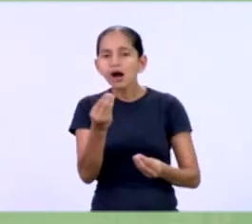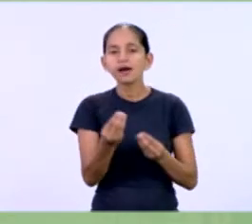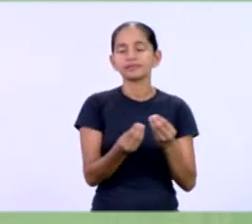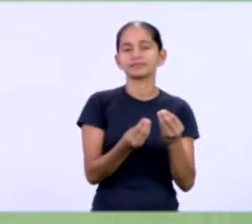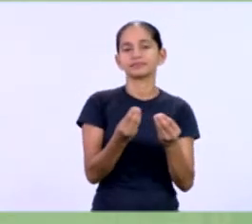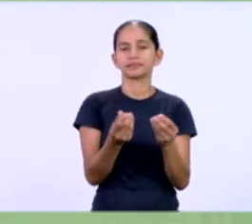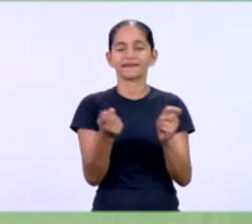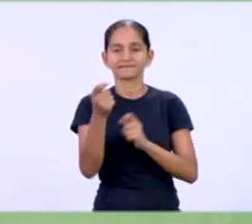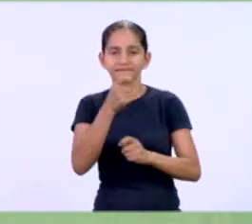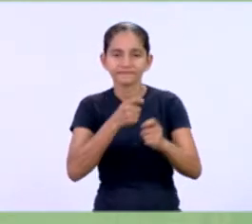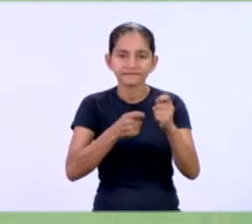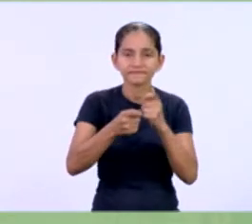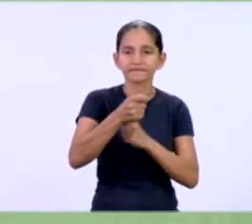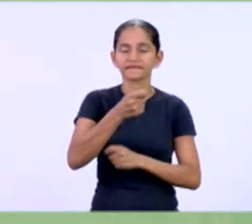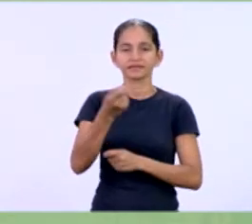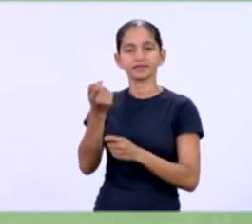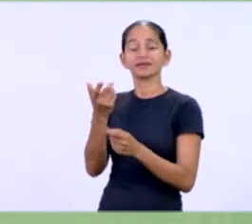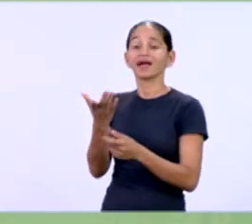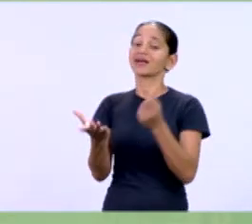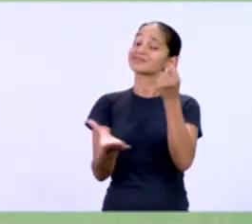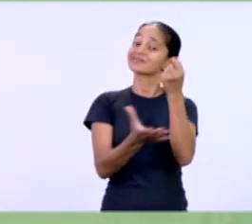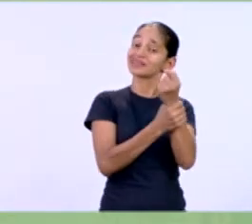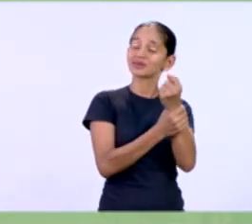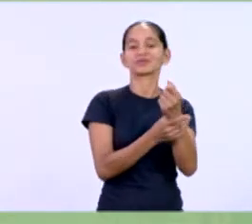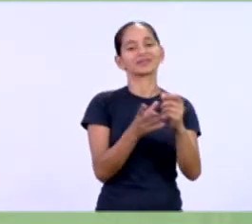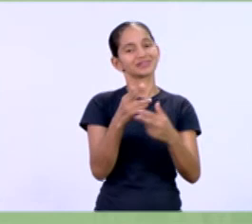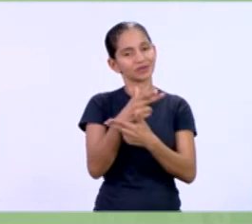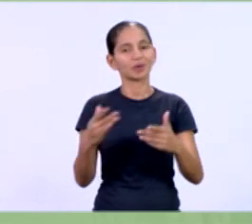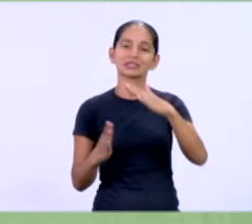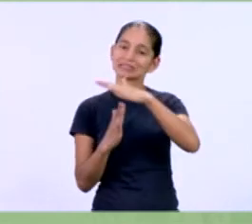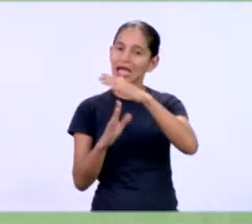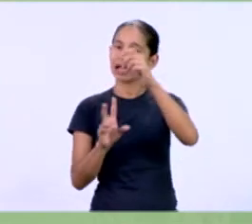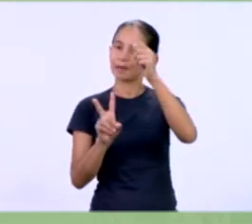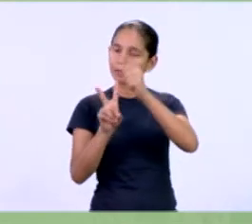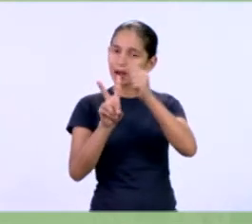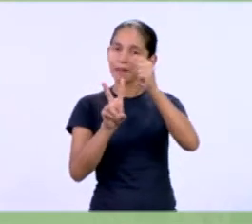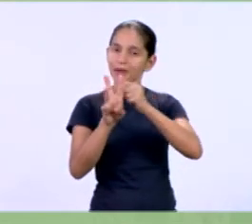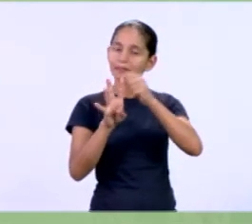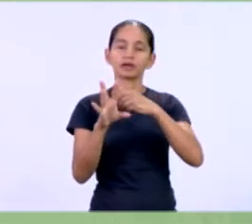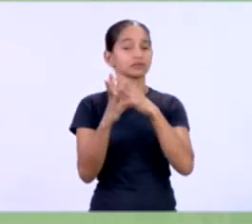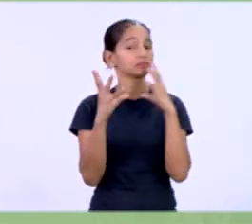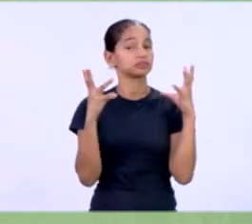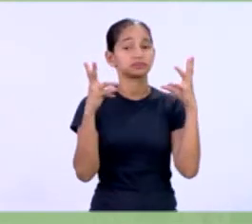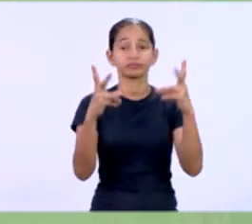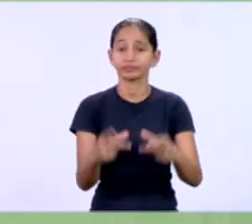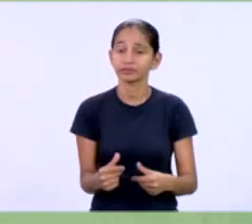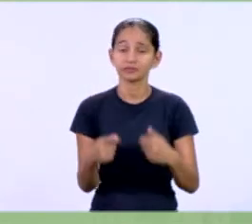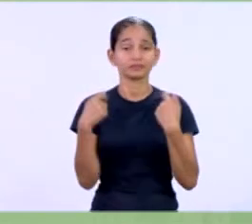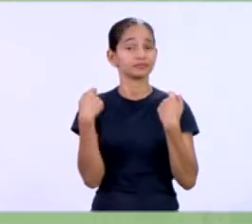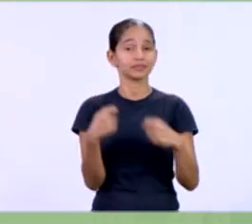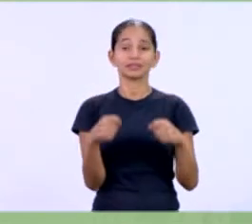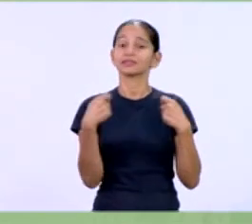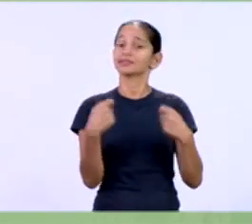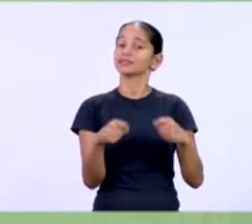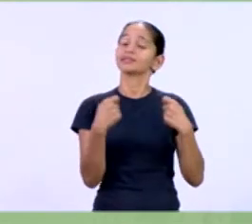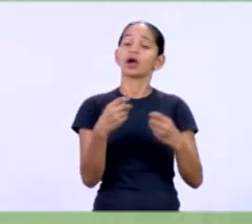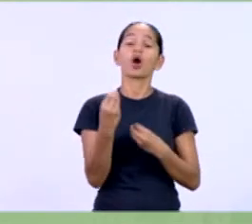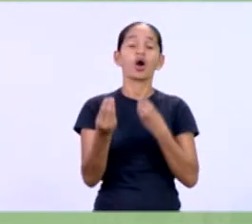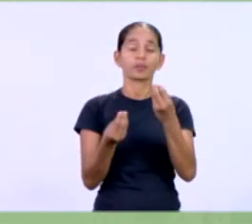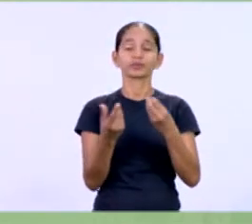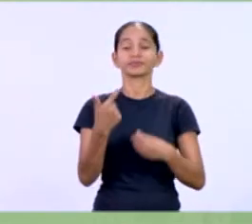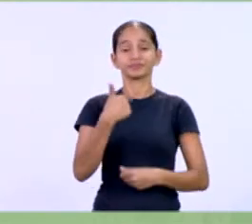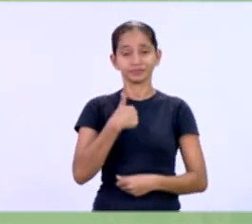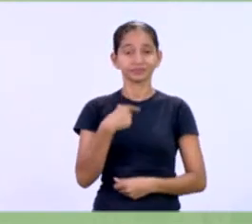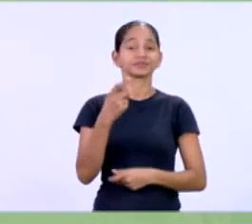a administrar com mais segurança os períodos que vai precisar de captar ou aplicar o seu dinheiro. Porque